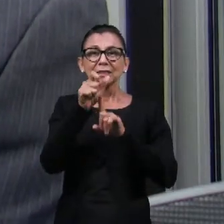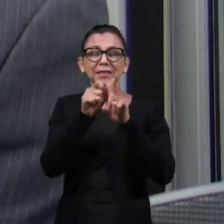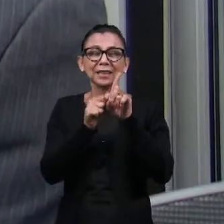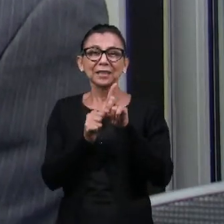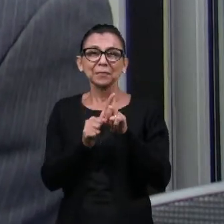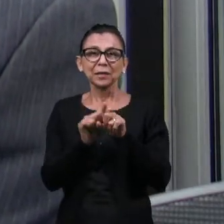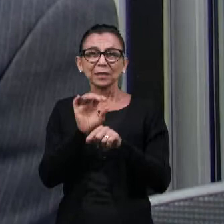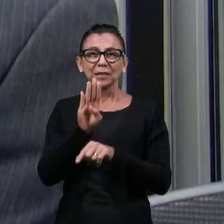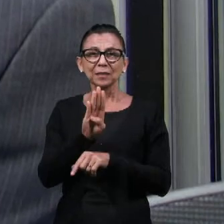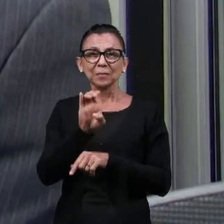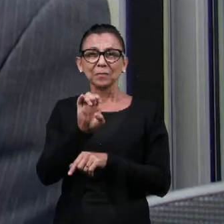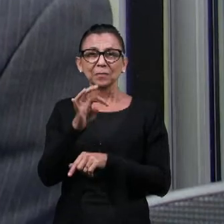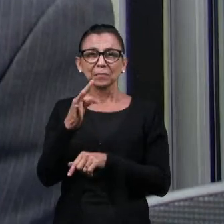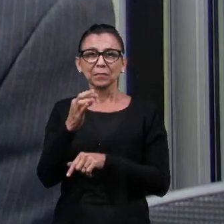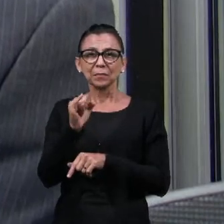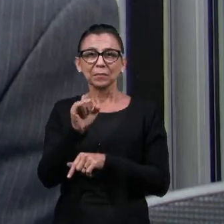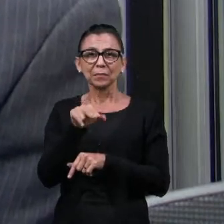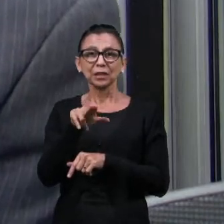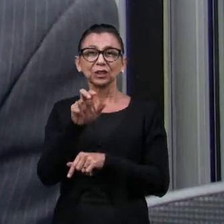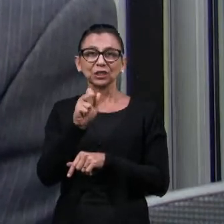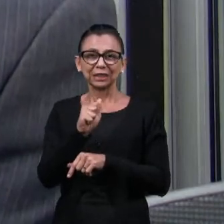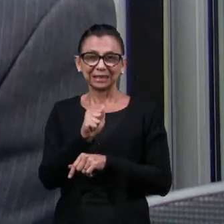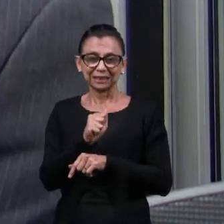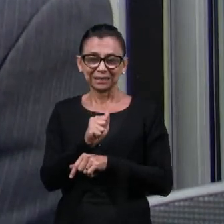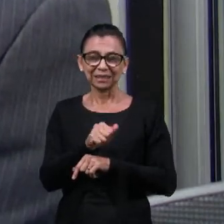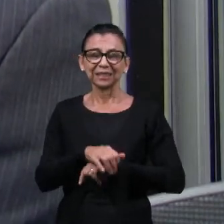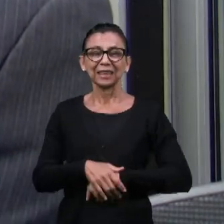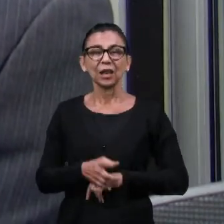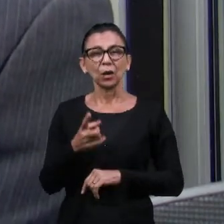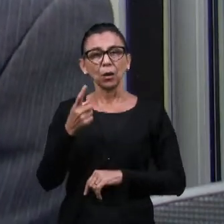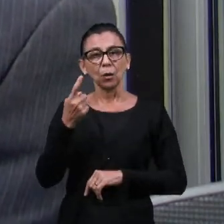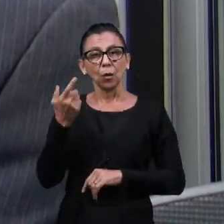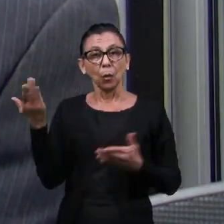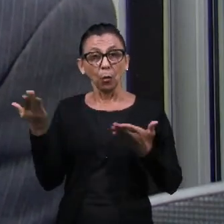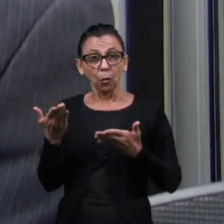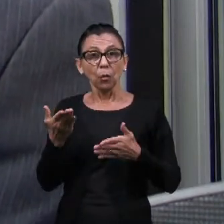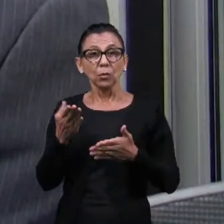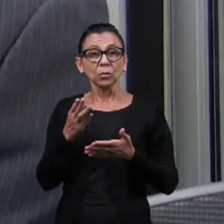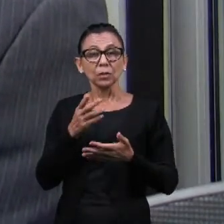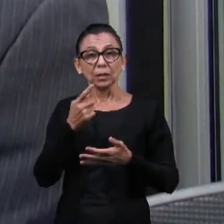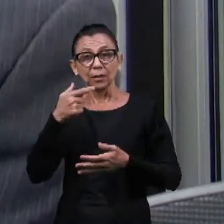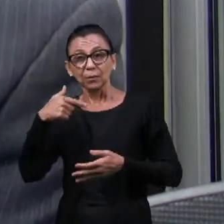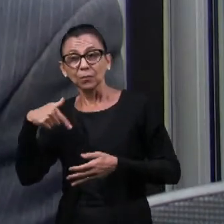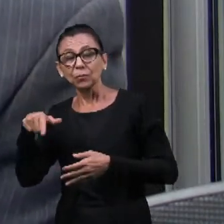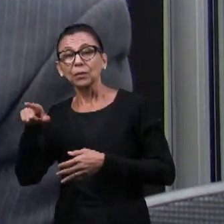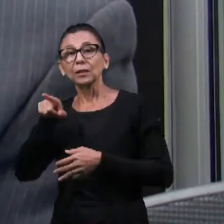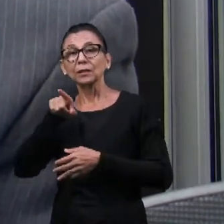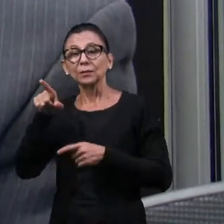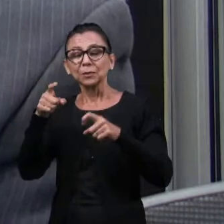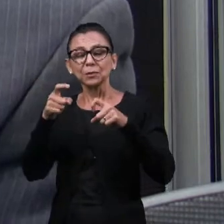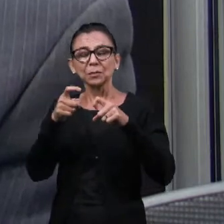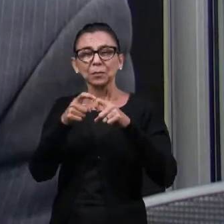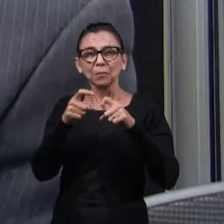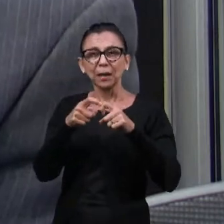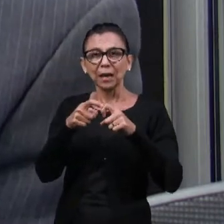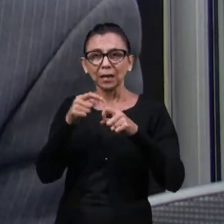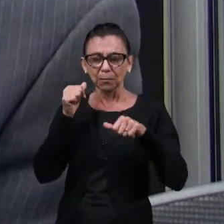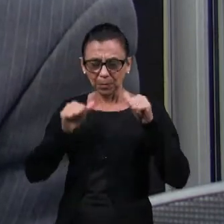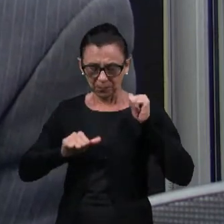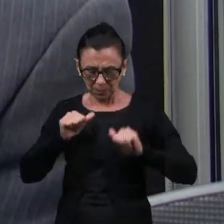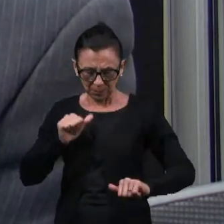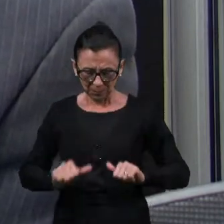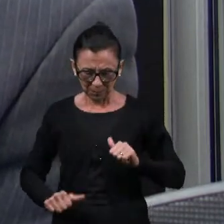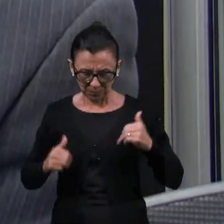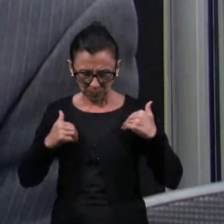Passou hoje, inclusive, por uma revisão médica e graças a Deus tem abençoado, e a nossa alegria é ver as crianças,